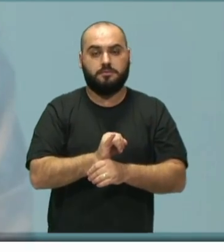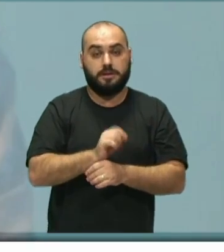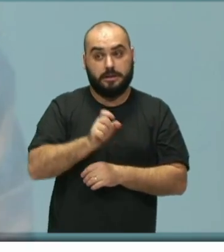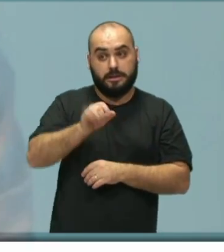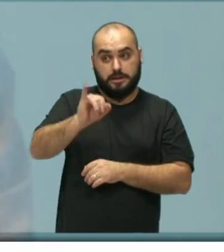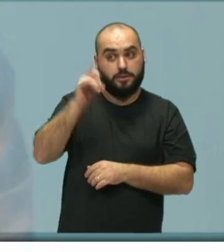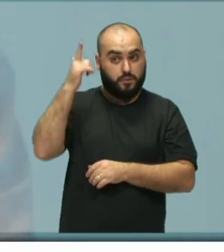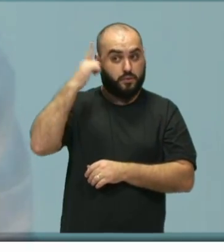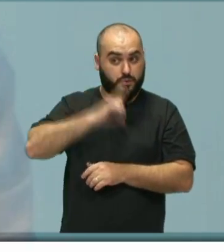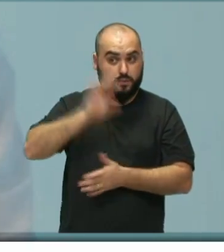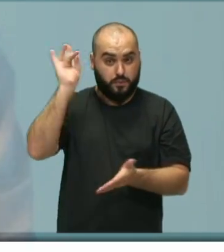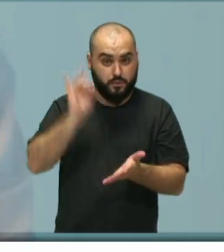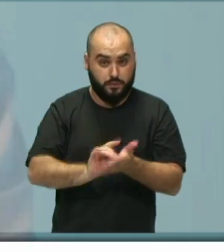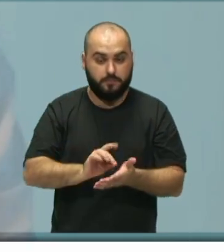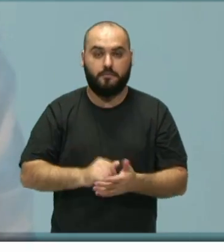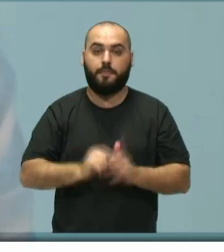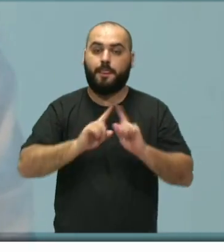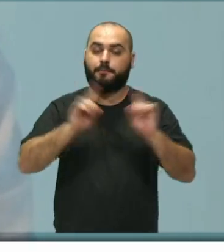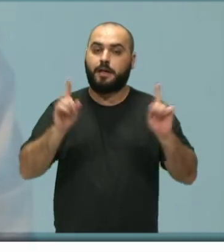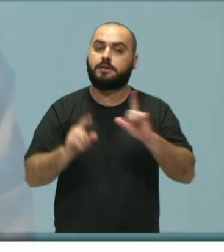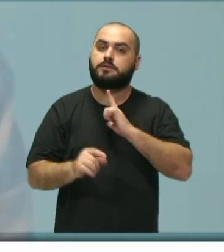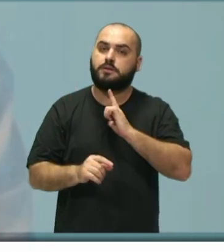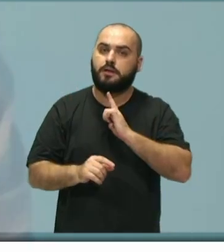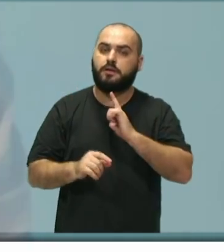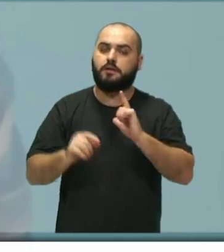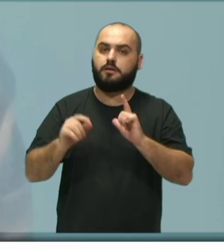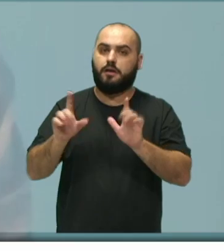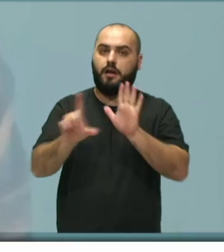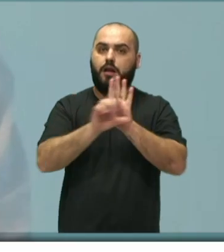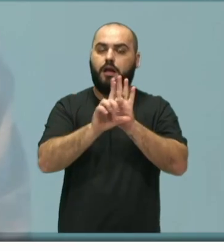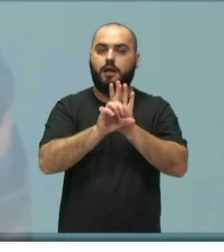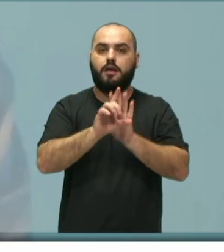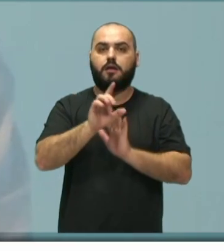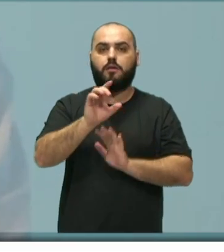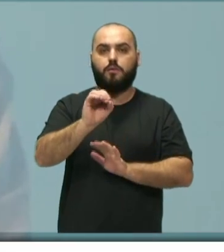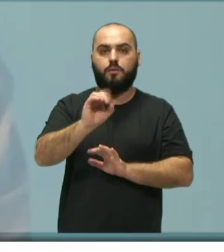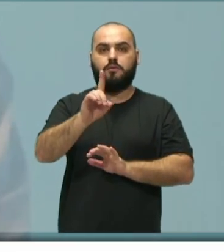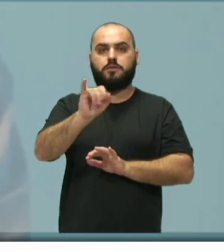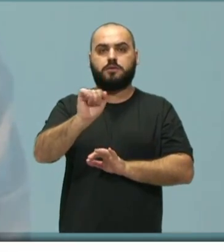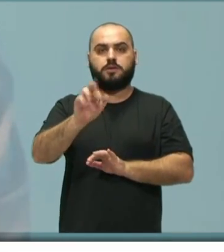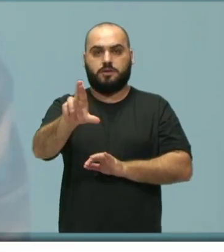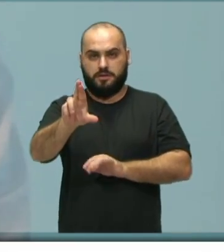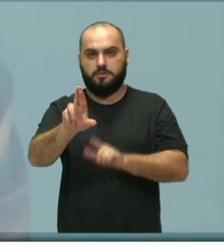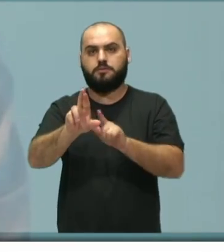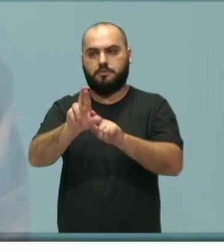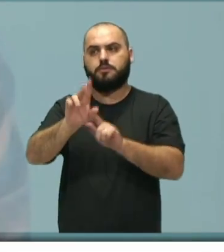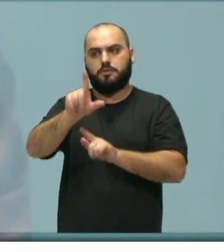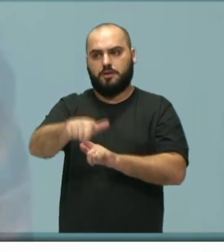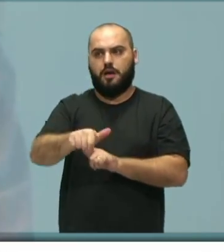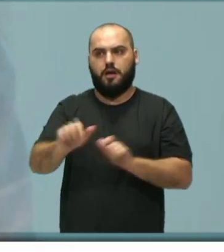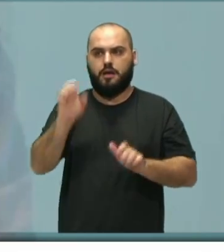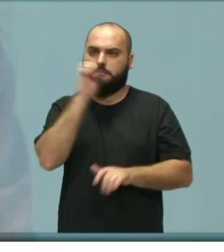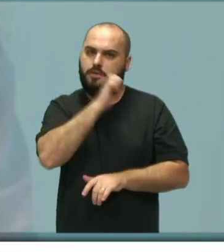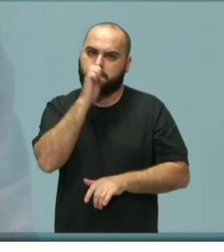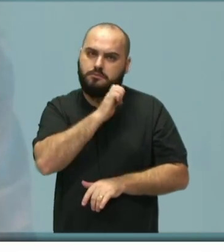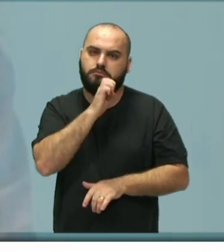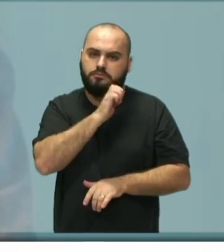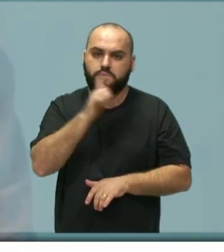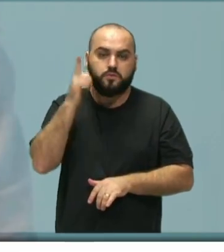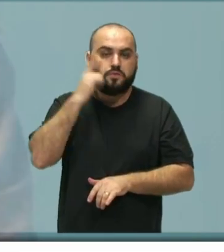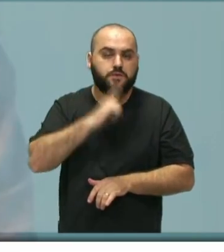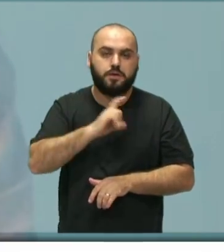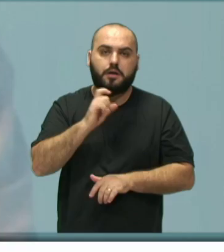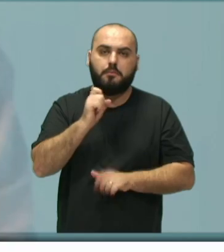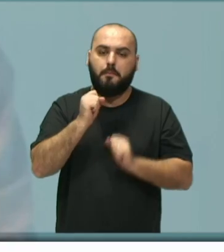o caso, mas temos aí a Lei Aldir Blanc, né? Uma lei emergencial também, onde ela